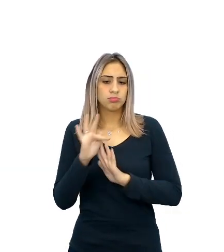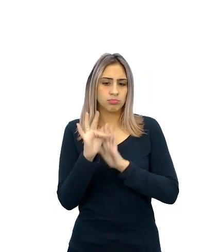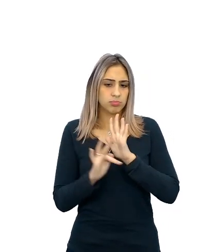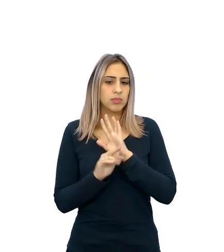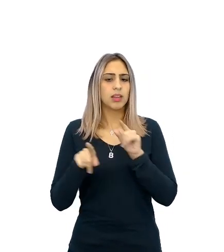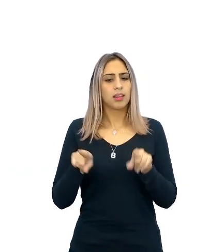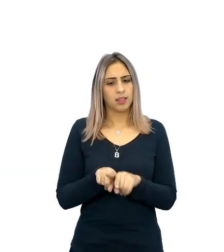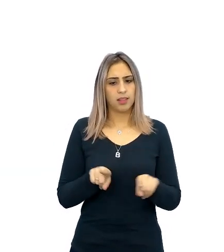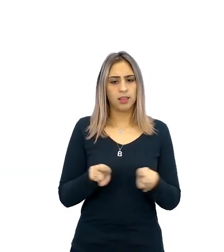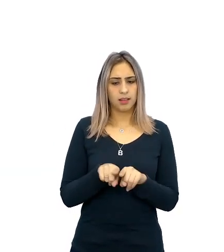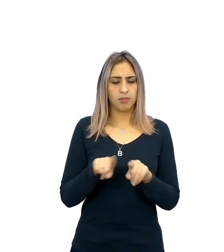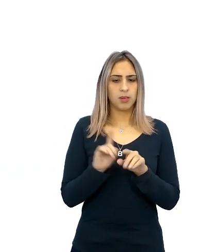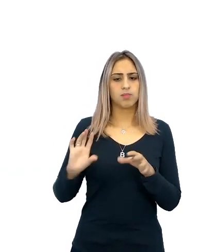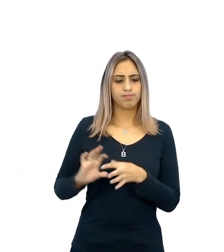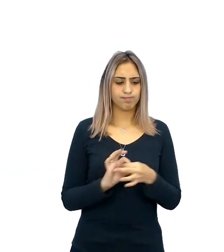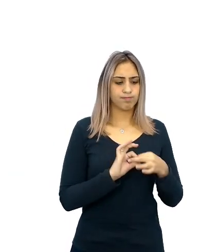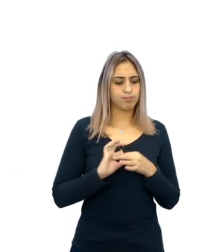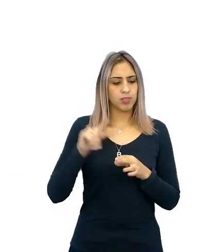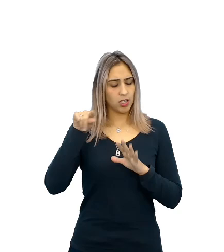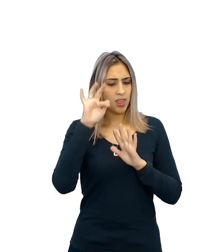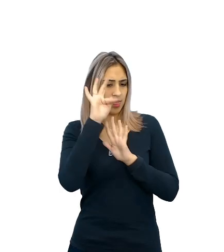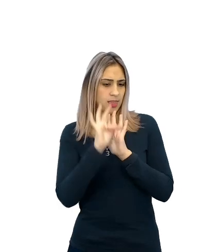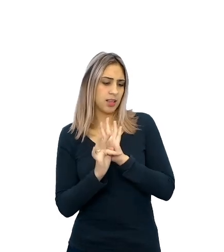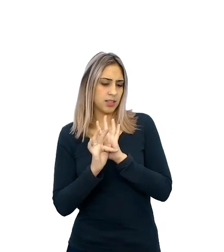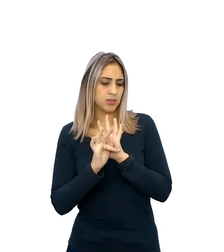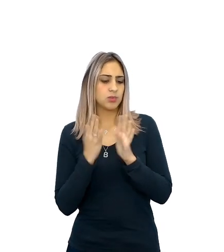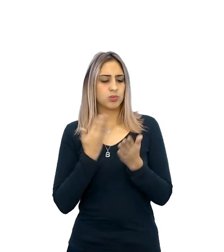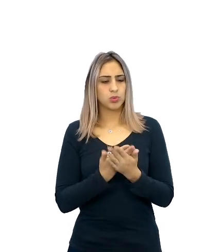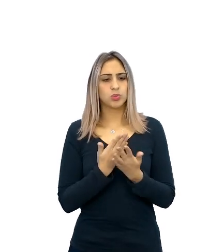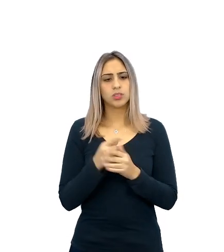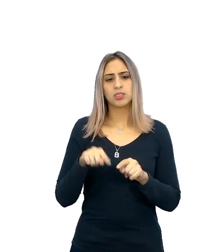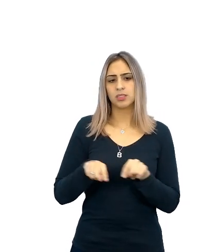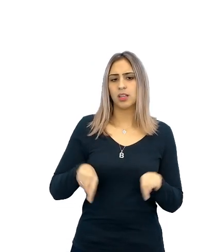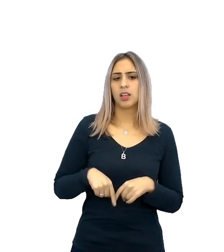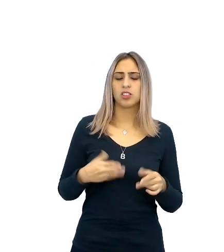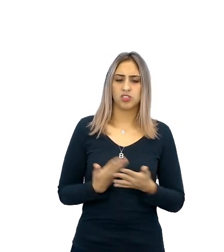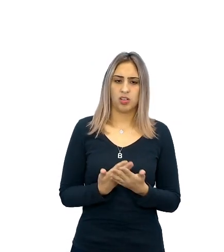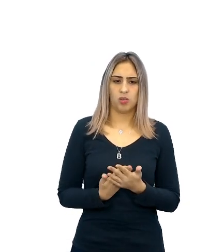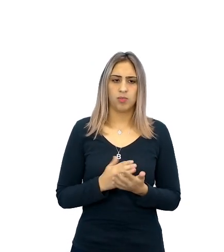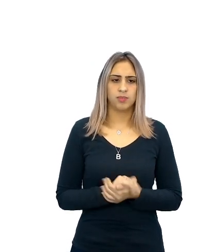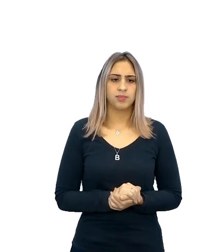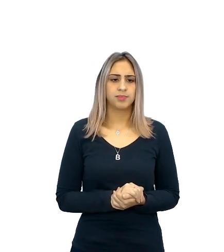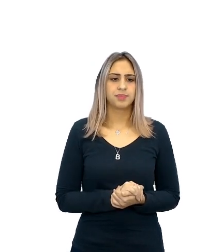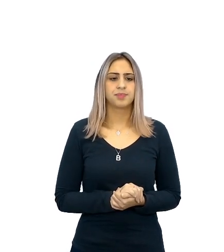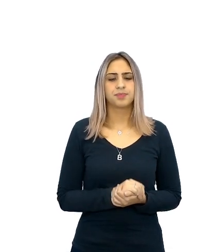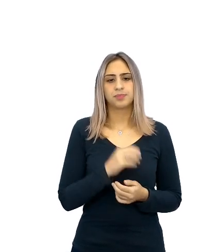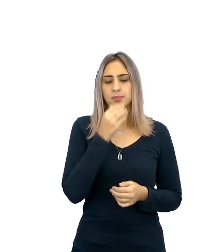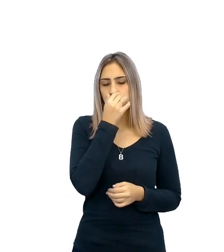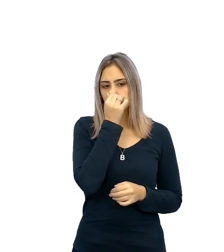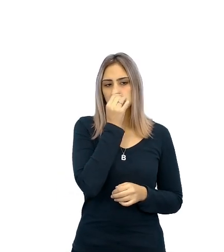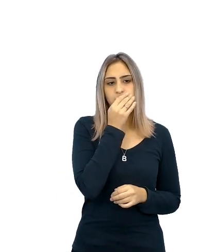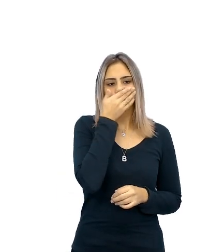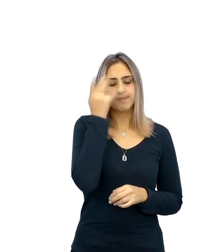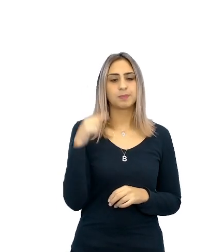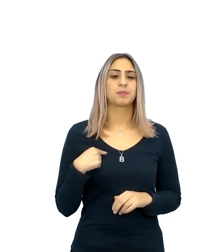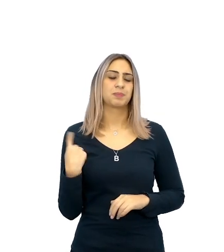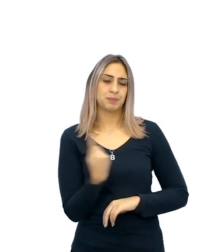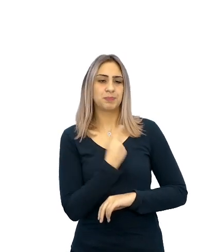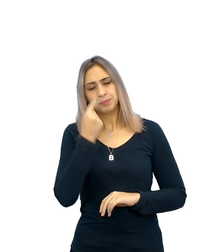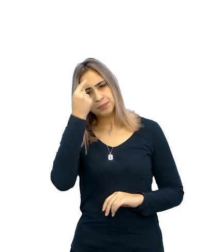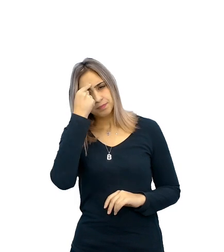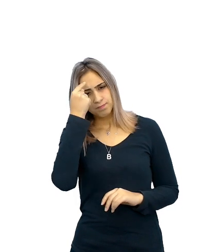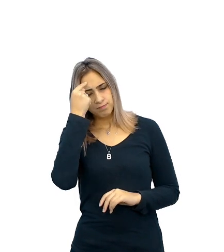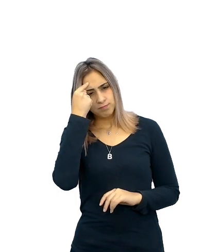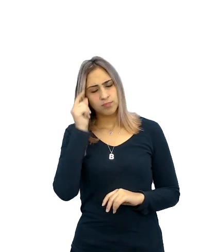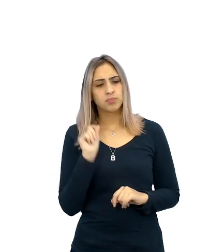textuais também vinculadas a esses textos estudados em sala de aula. Quando nós estamos aqui pensando,